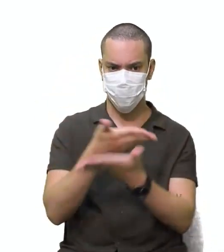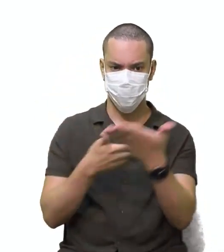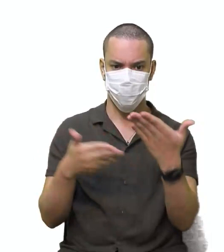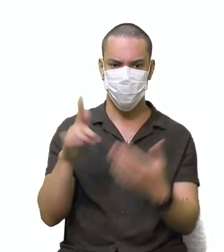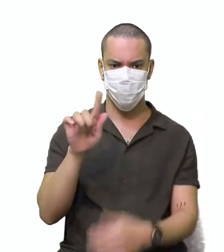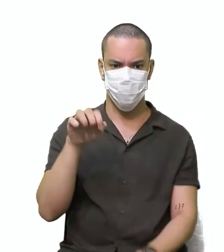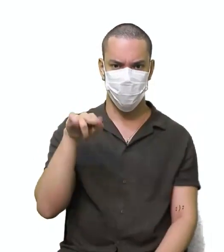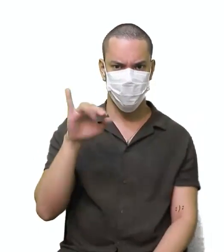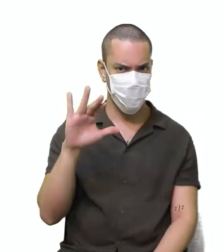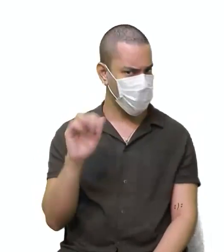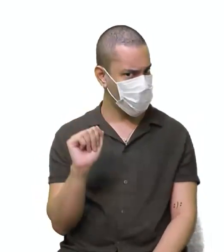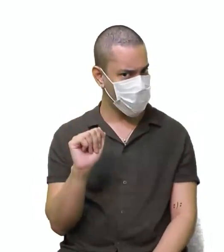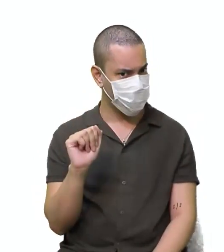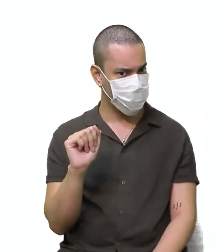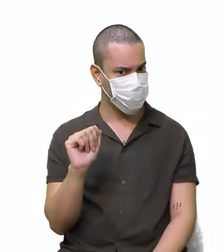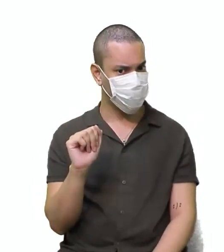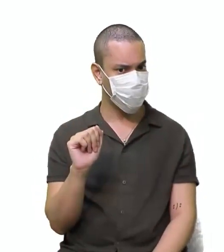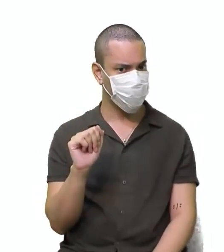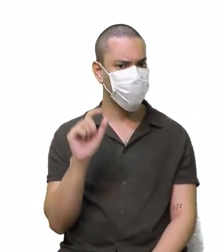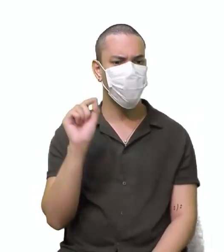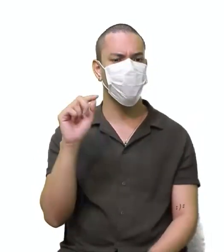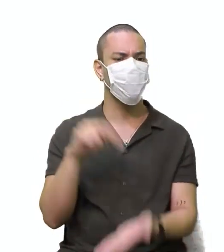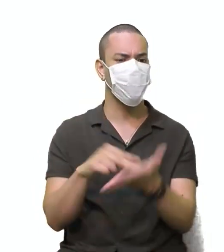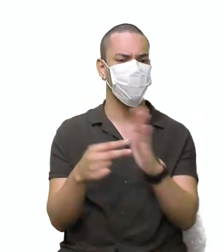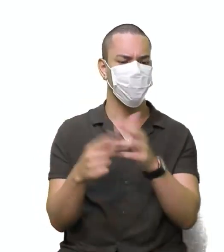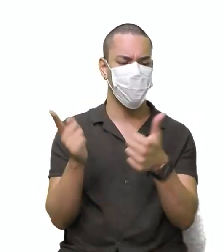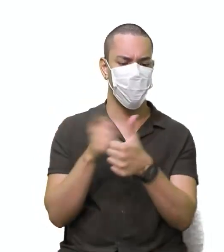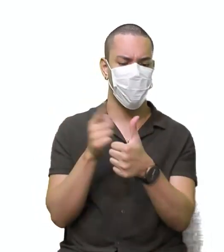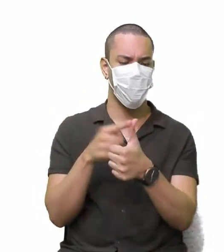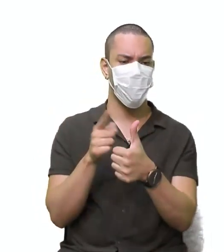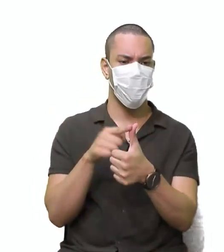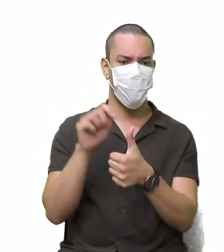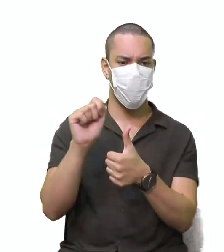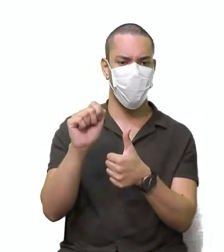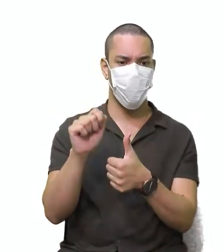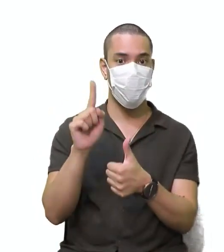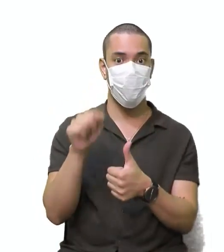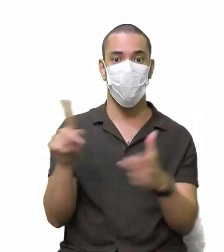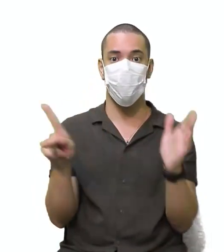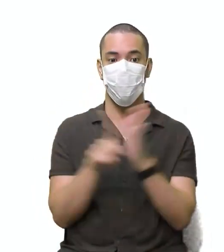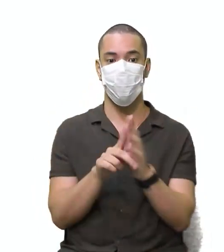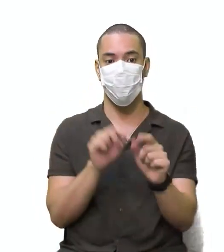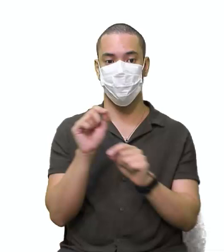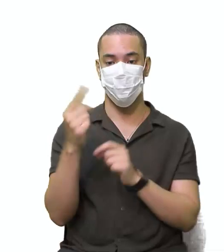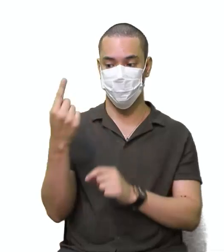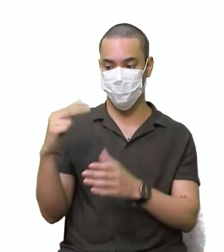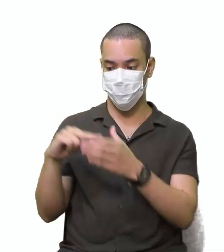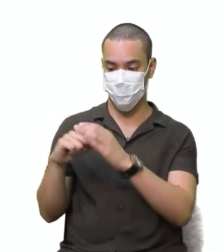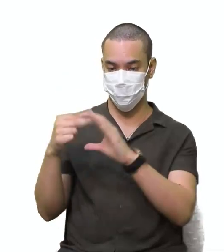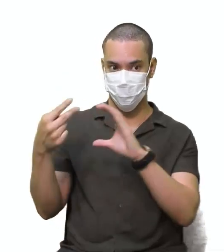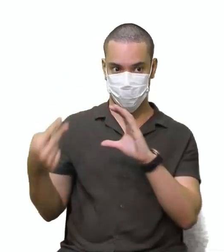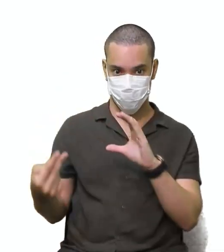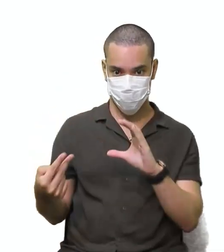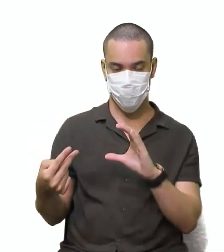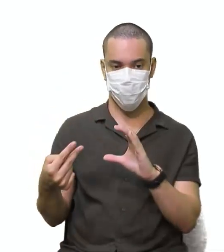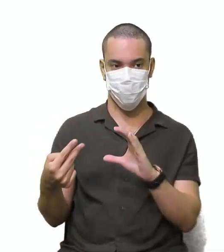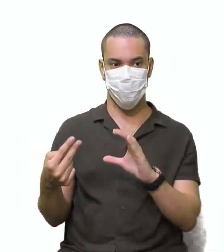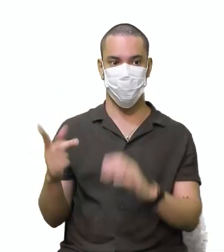gênica. O que é mesmo a interação gênica? É quando um gene de